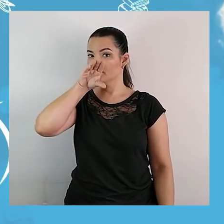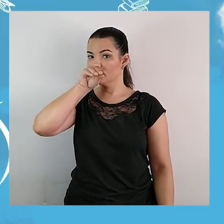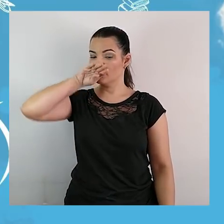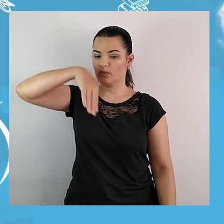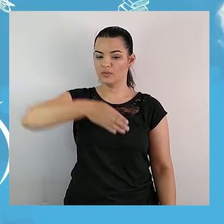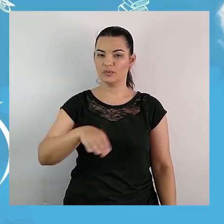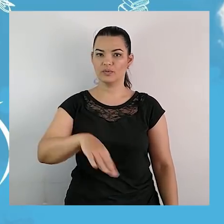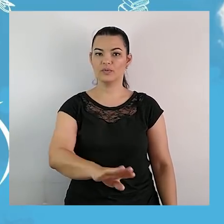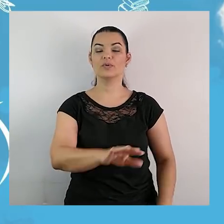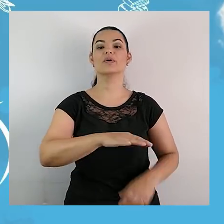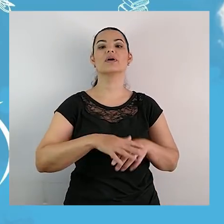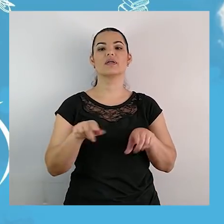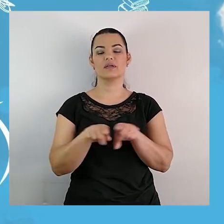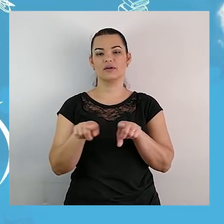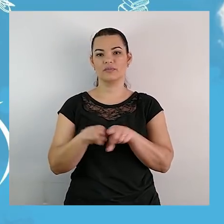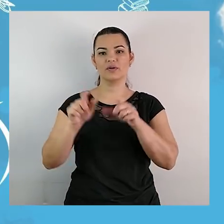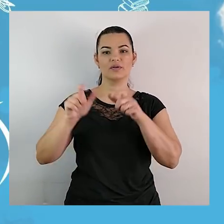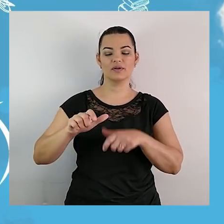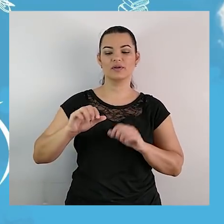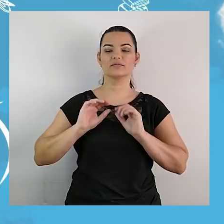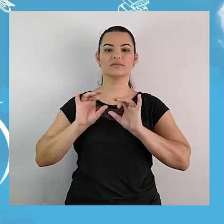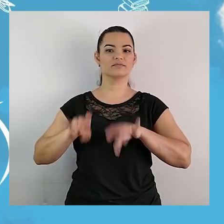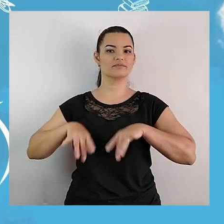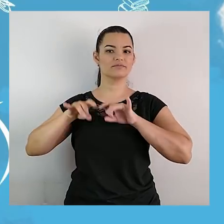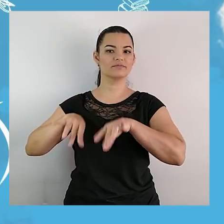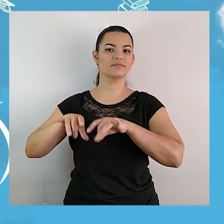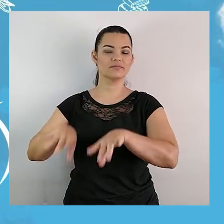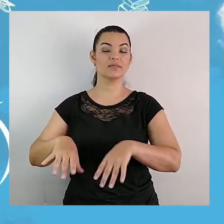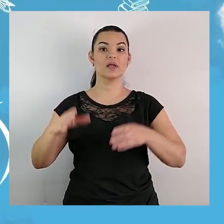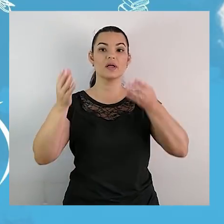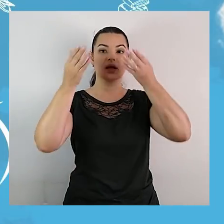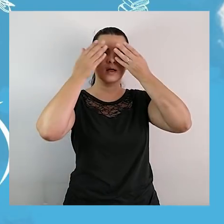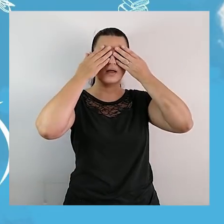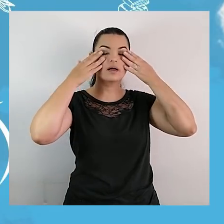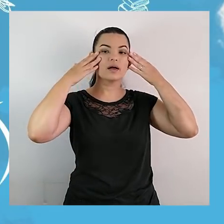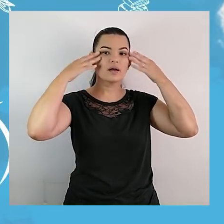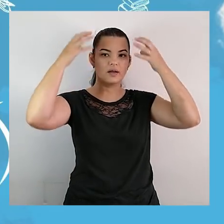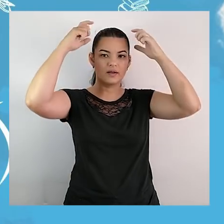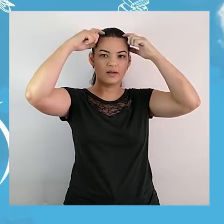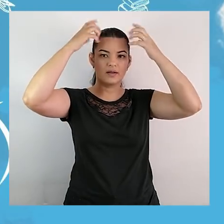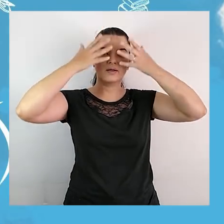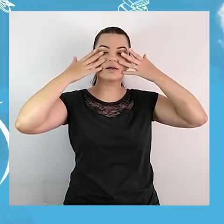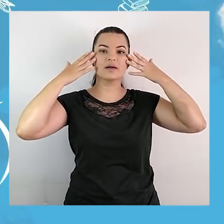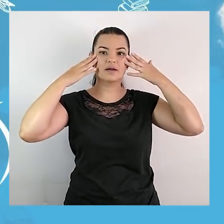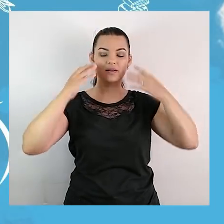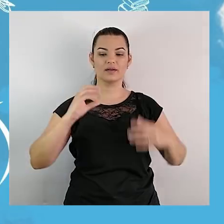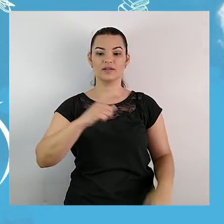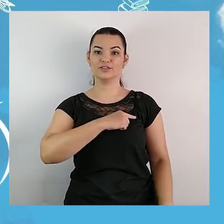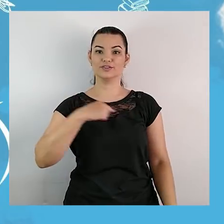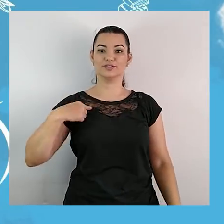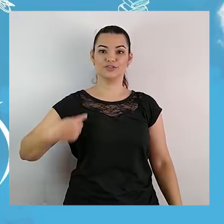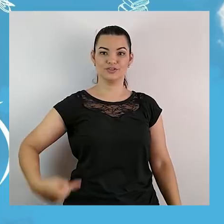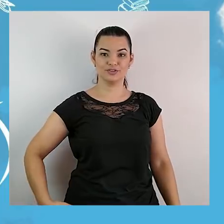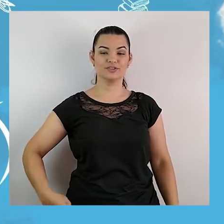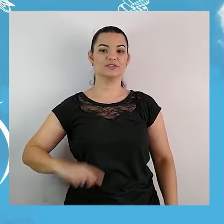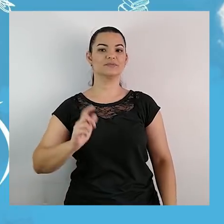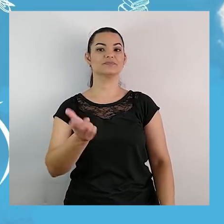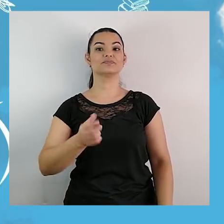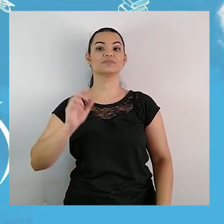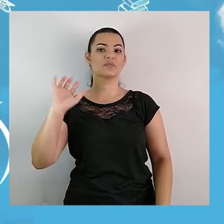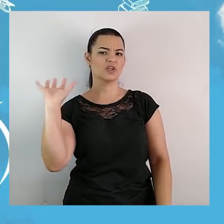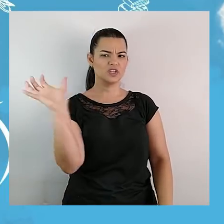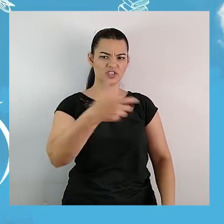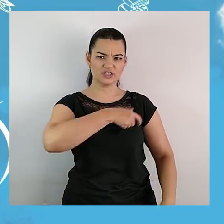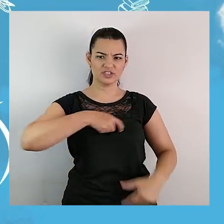Austrália. O panda da China. O tigre siberiano